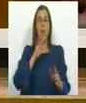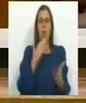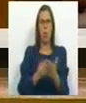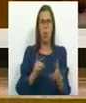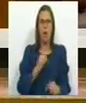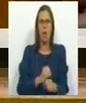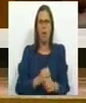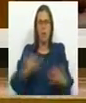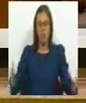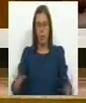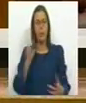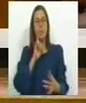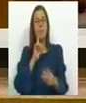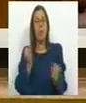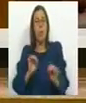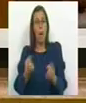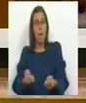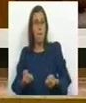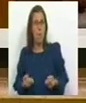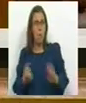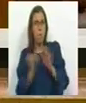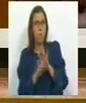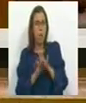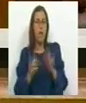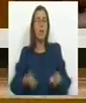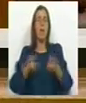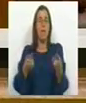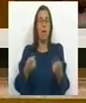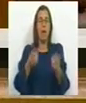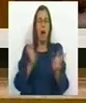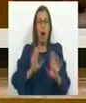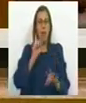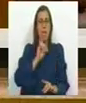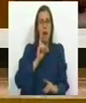o trabalho, que desvaloriza a poupança, que desvaloriza o investimento,